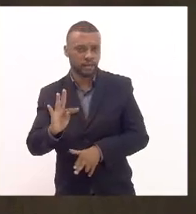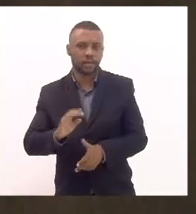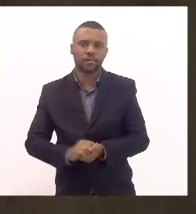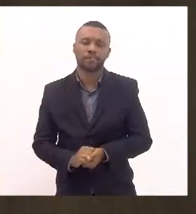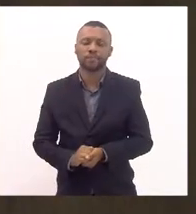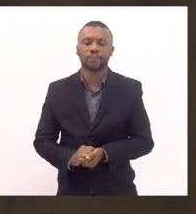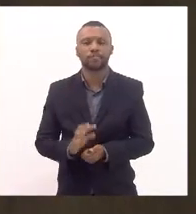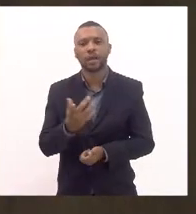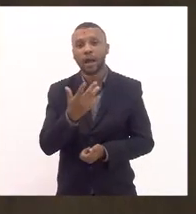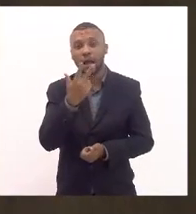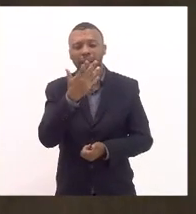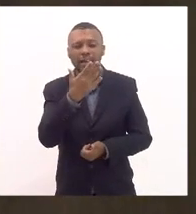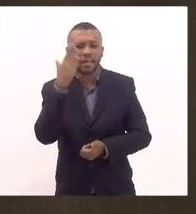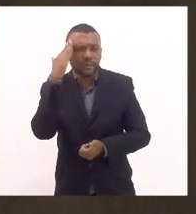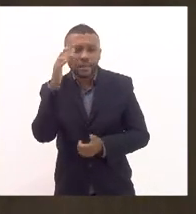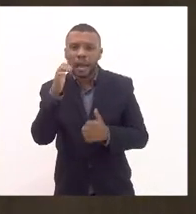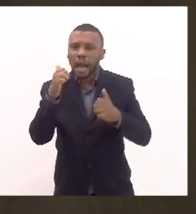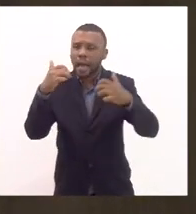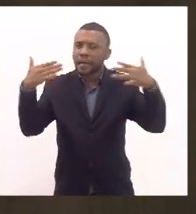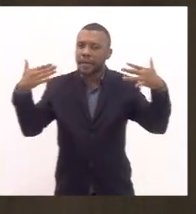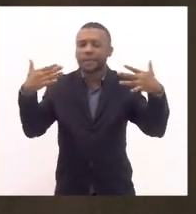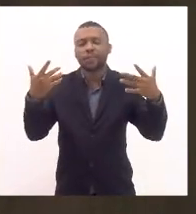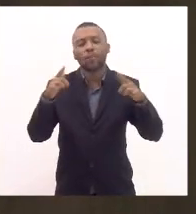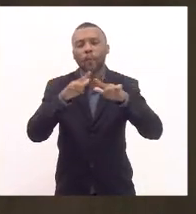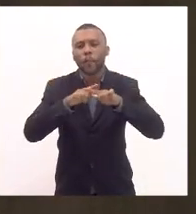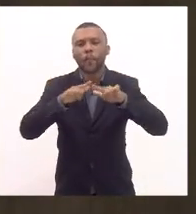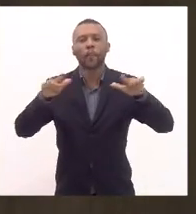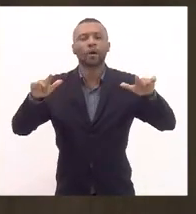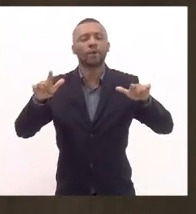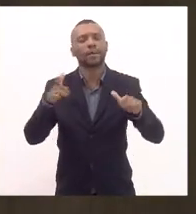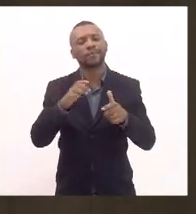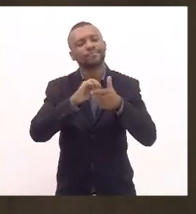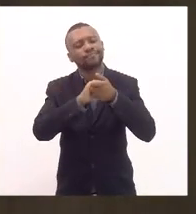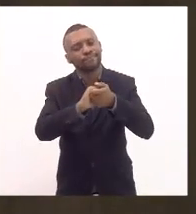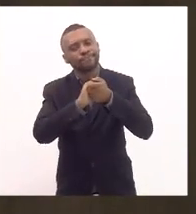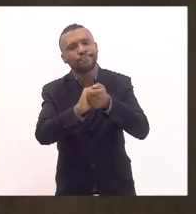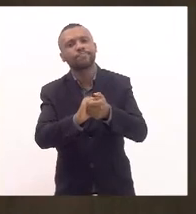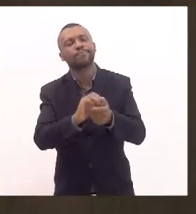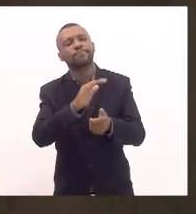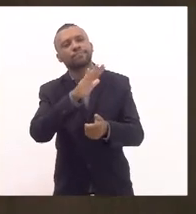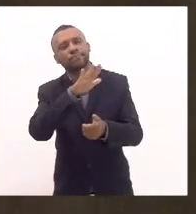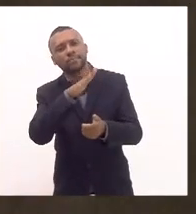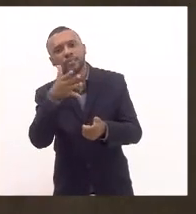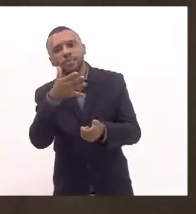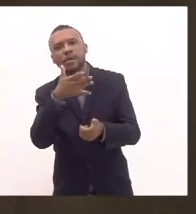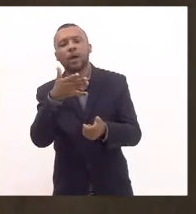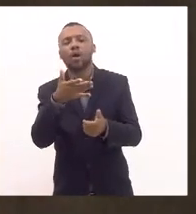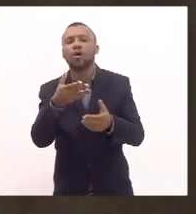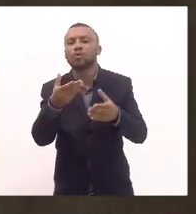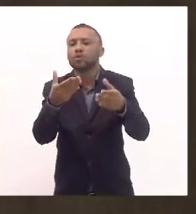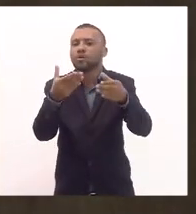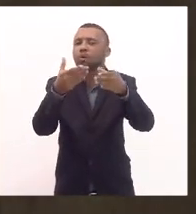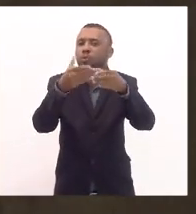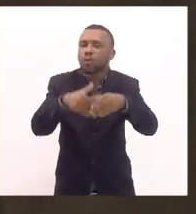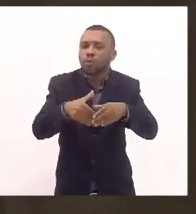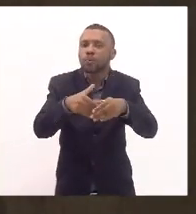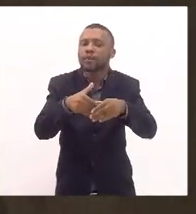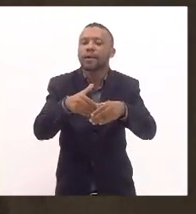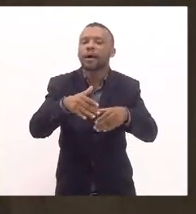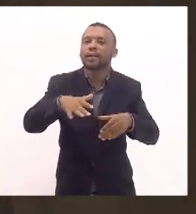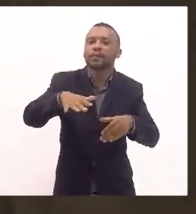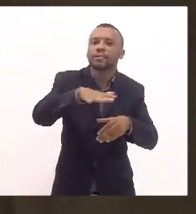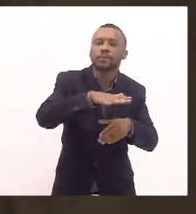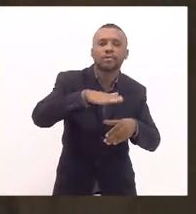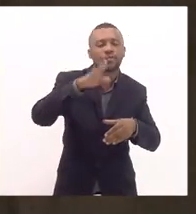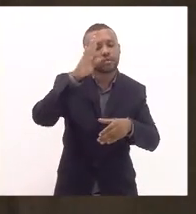presidente embora as Galerias já estejam vazias eu quero saudar também os concursados da